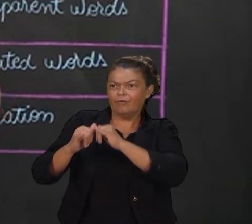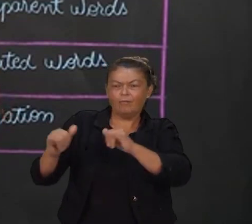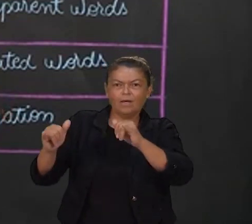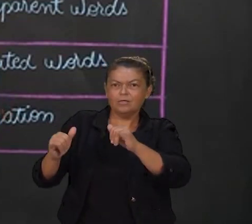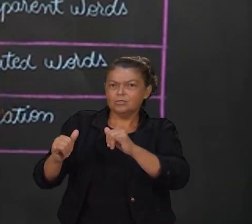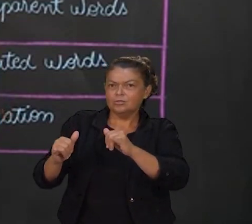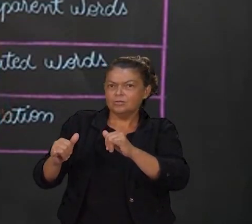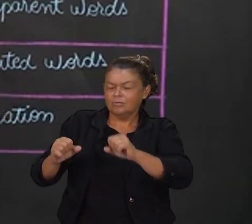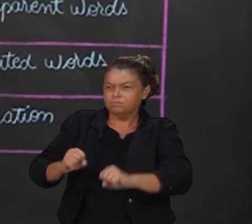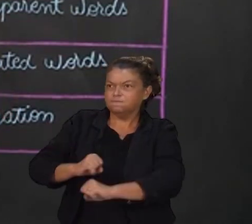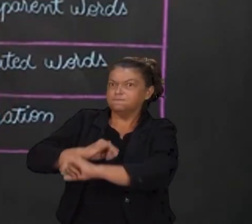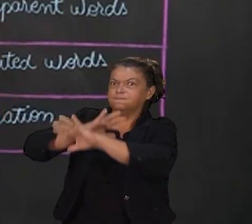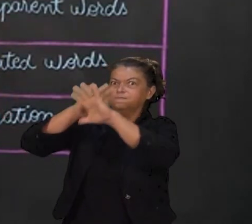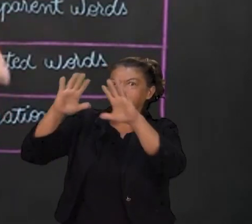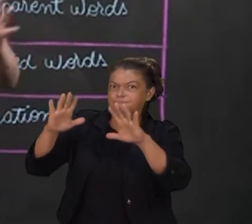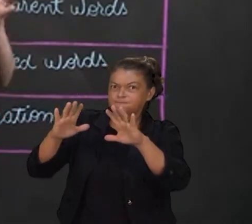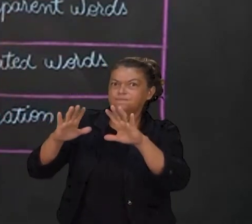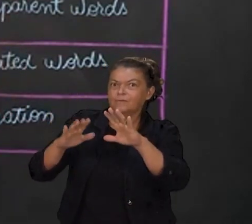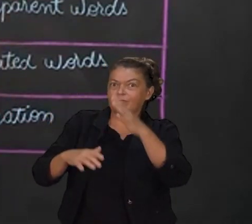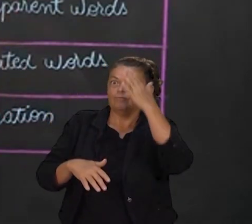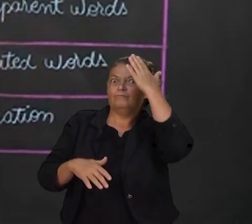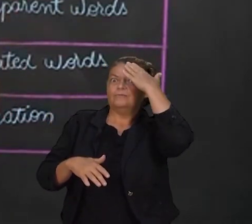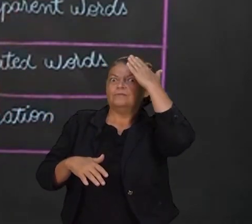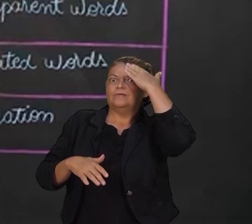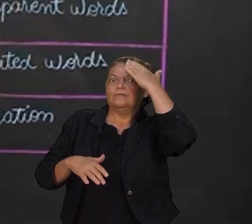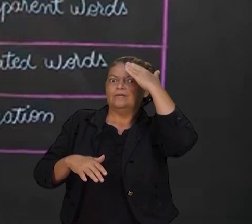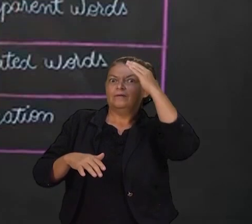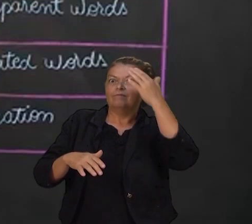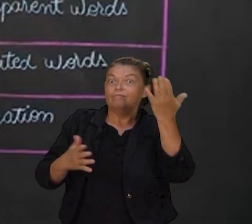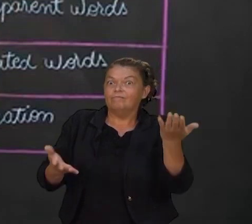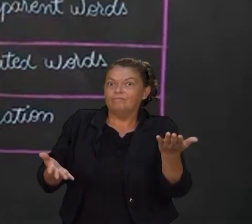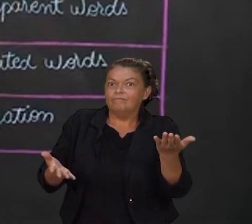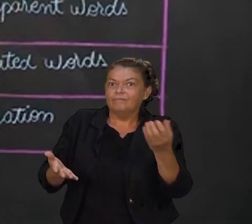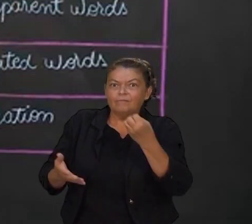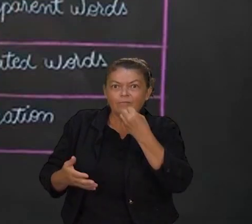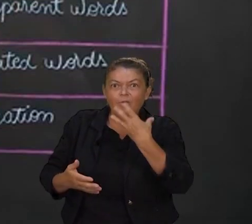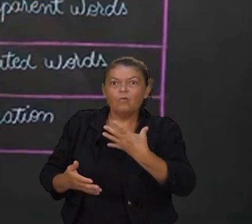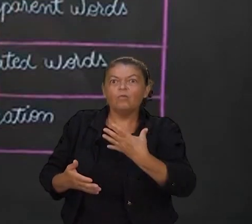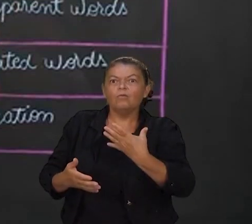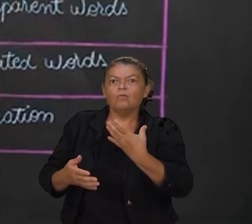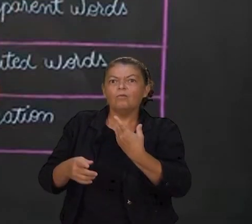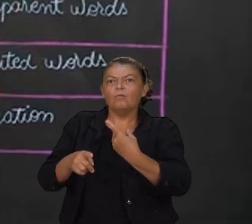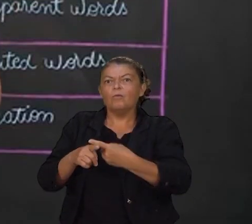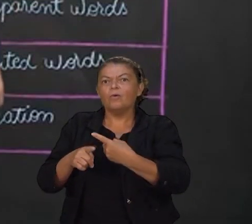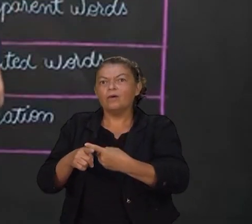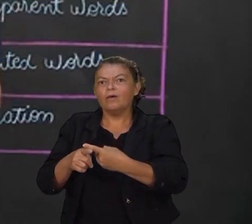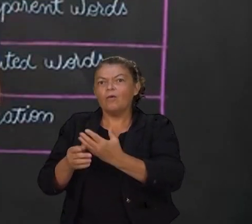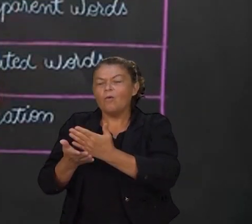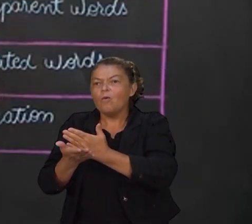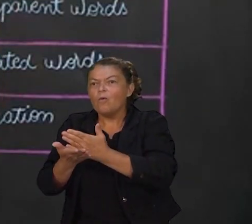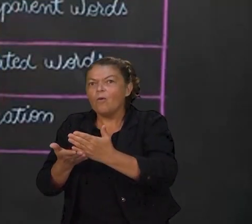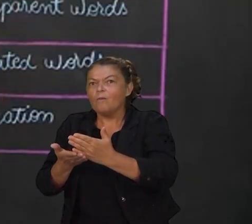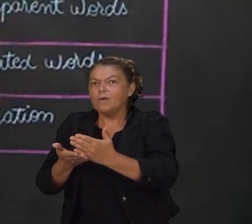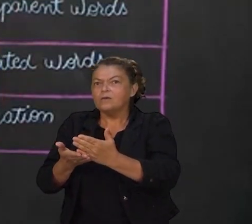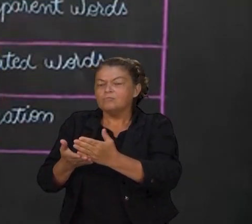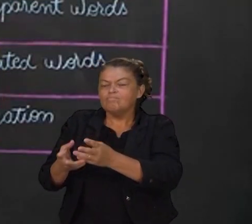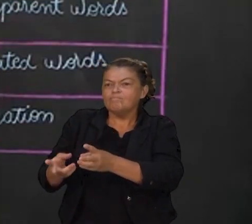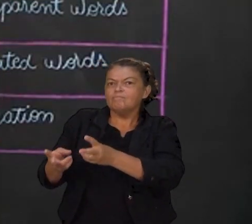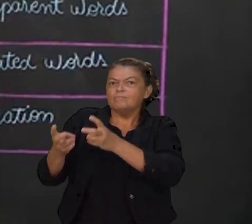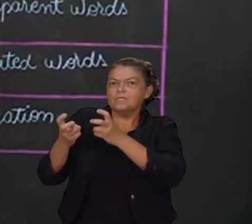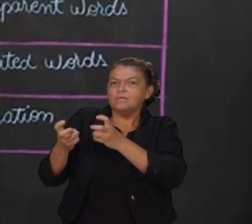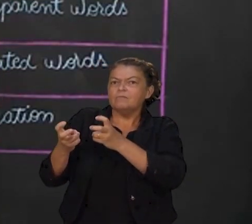entender que raio de palavra, que salada é essa. Eu já começo olhando não só